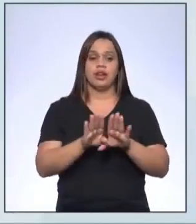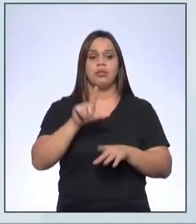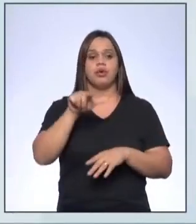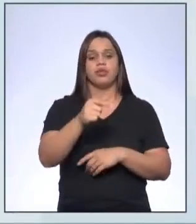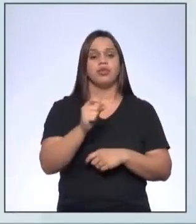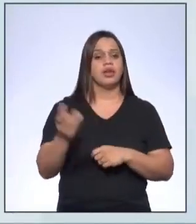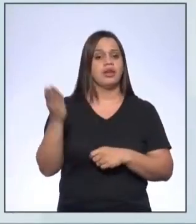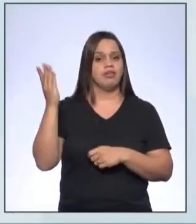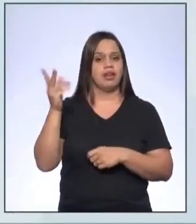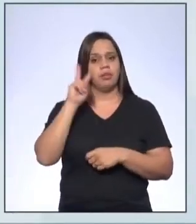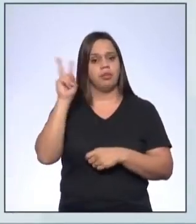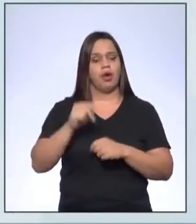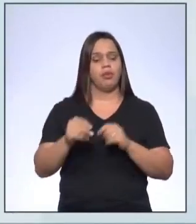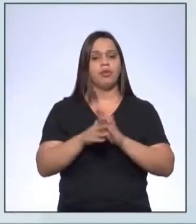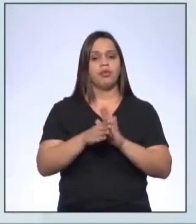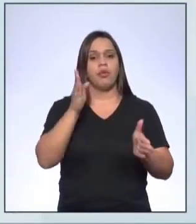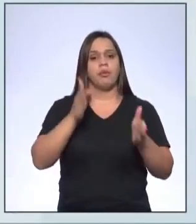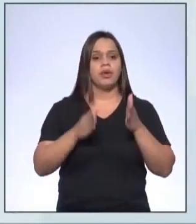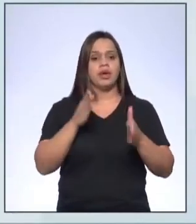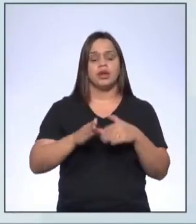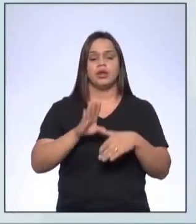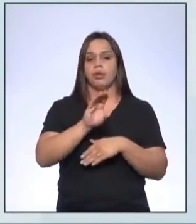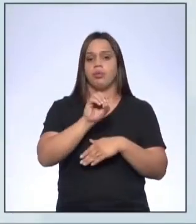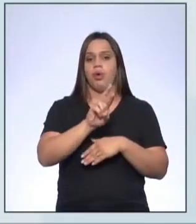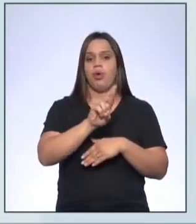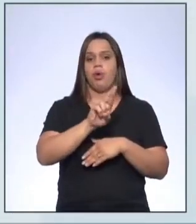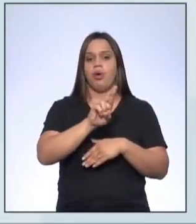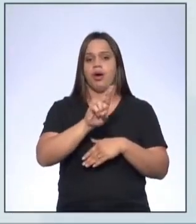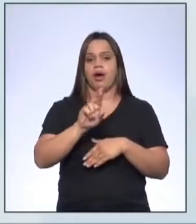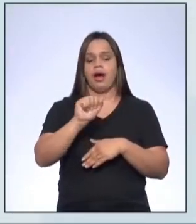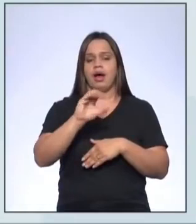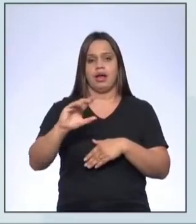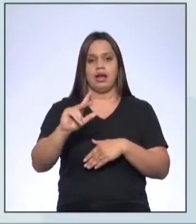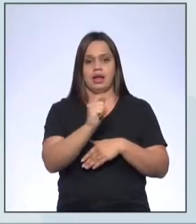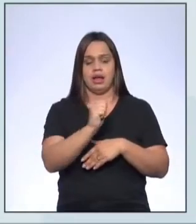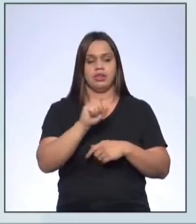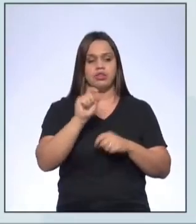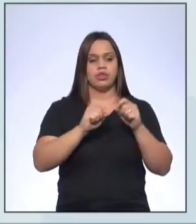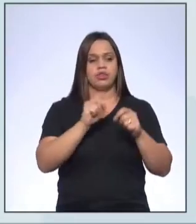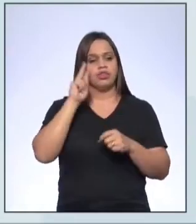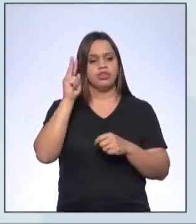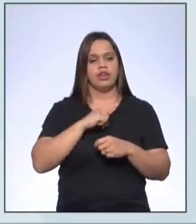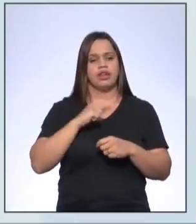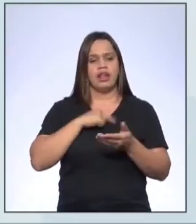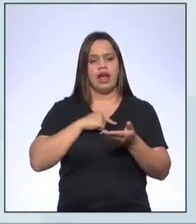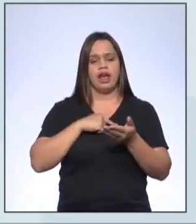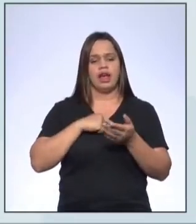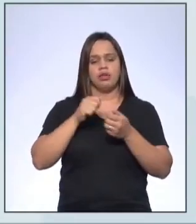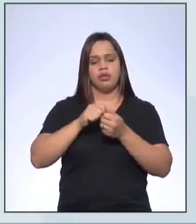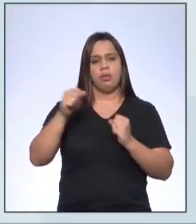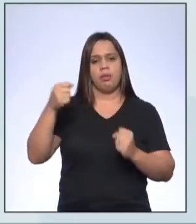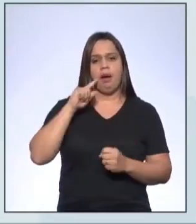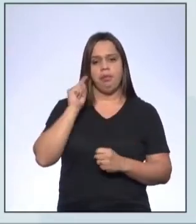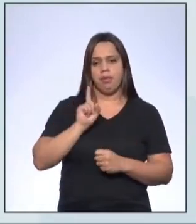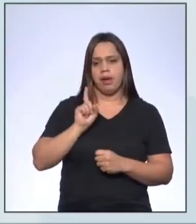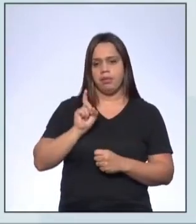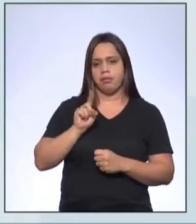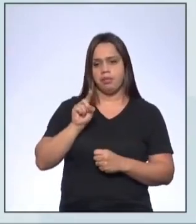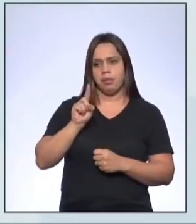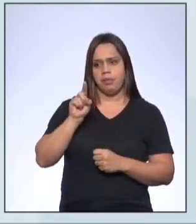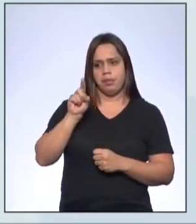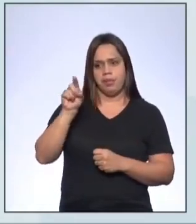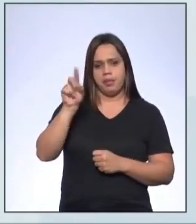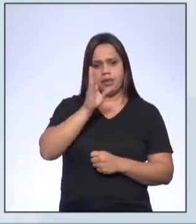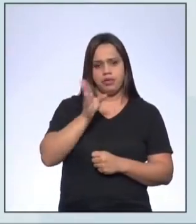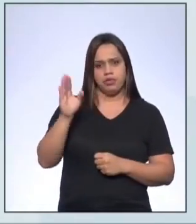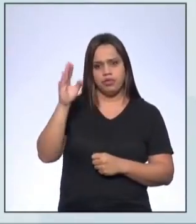Foi um curto período, né, foi na região norte. Então nós temos aí uma linha tracejada aí que mostra aí a região do